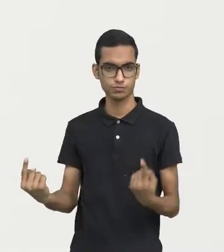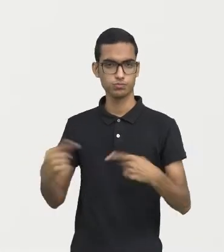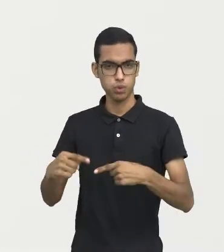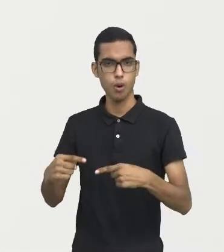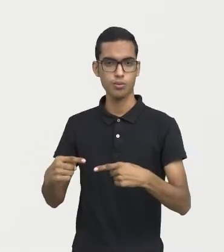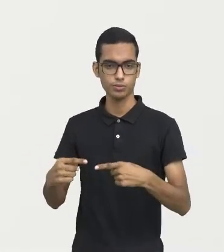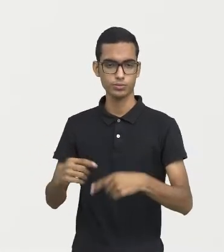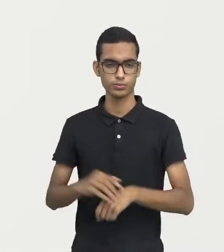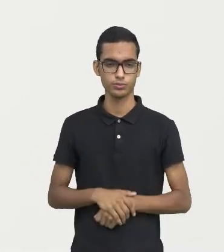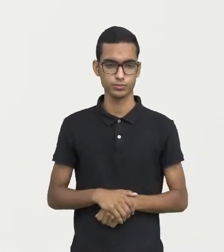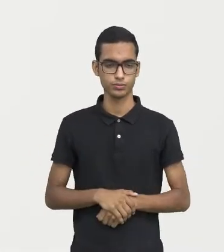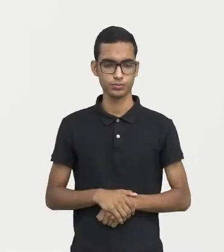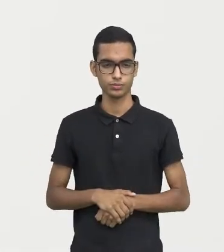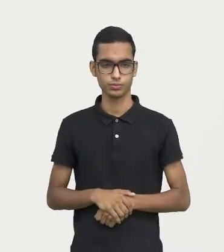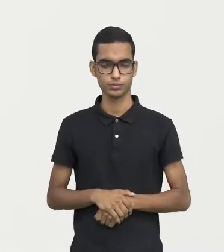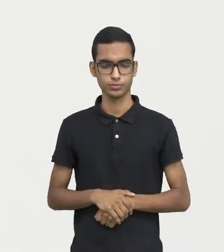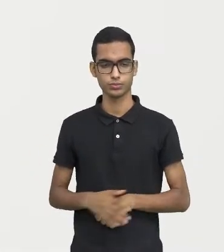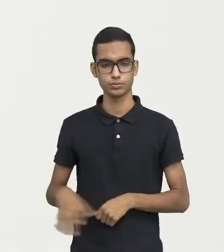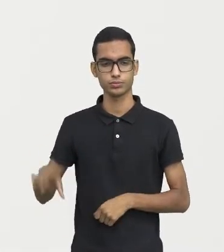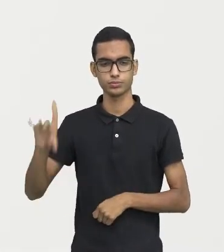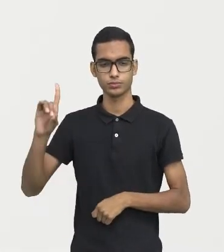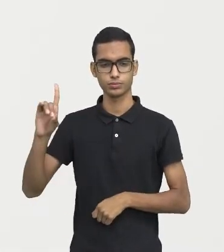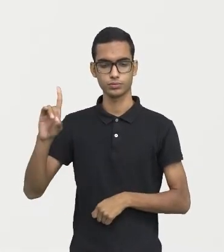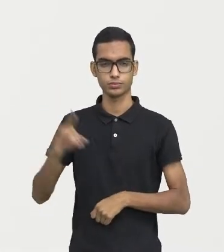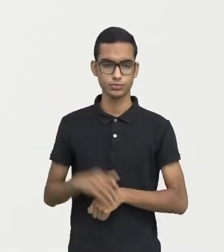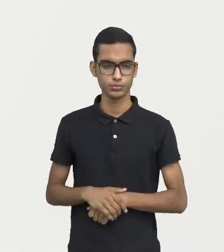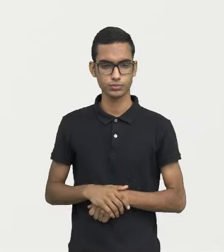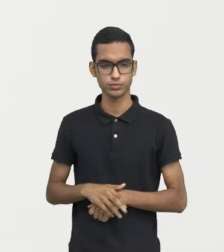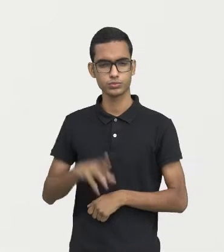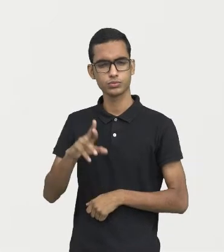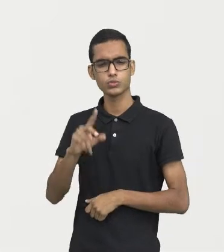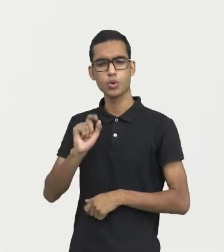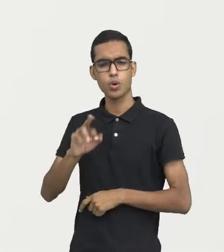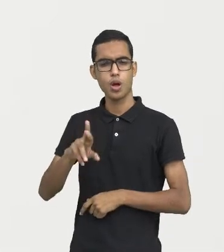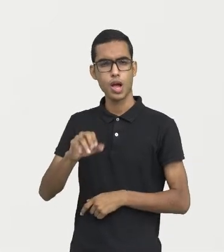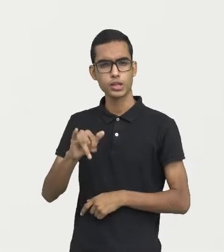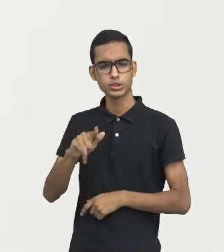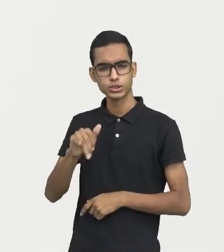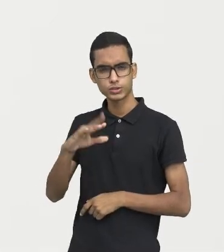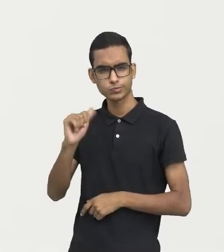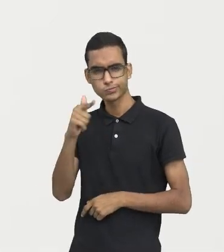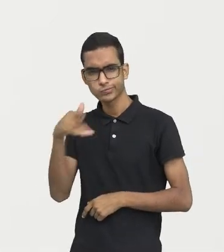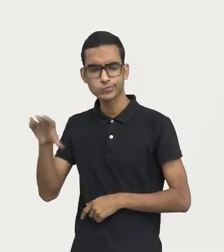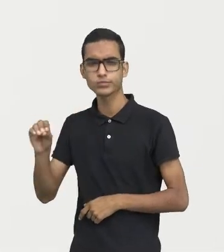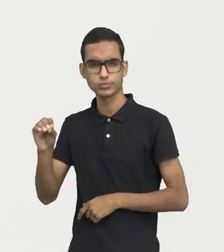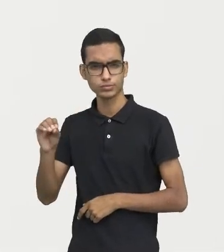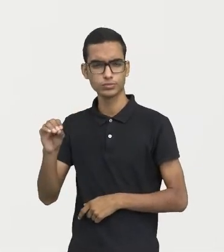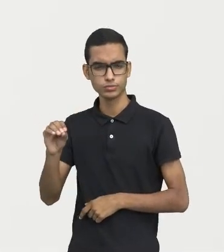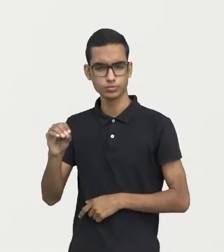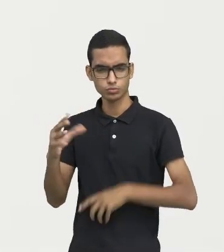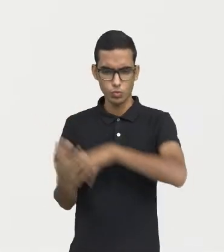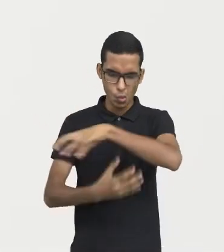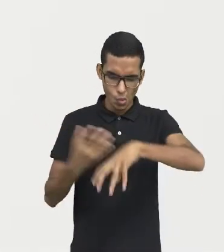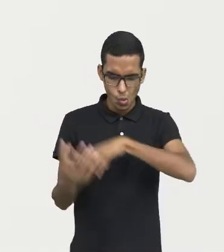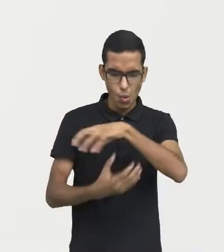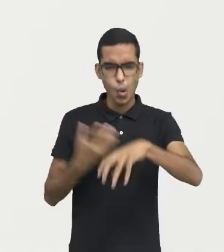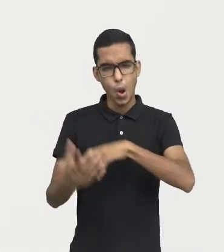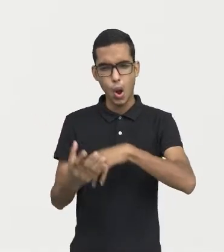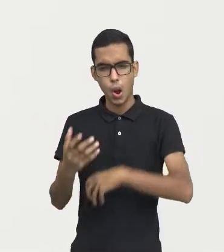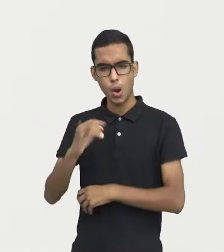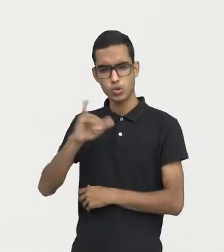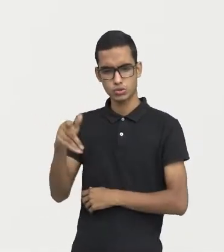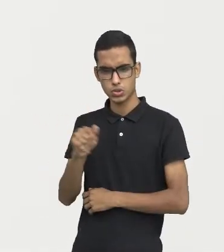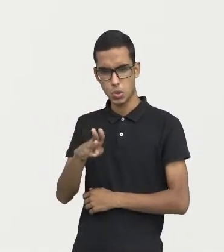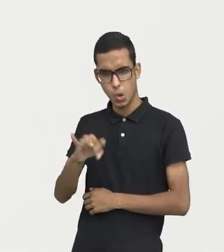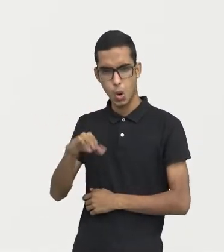diz: a radicalização revolucionária dos jacobinos. Exatamente, essa seria a nossa resposta correta, porque